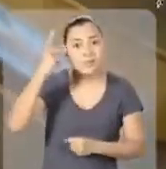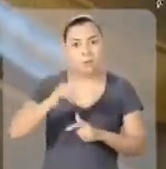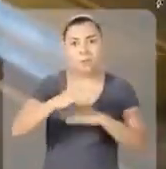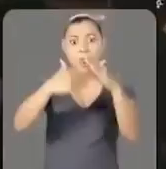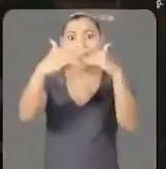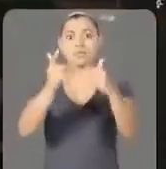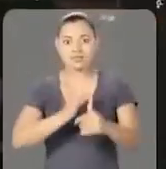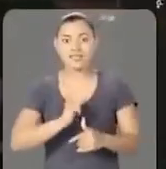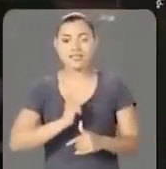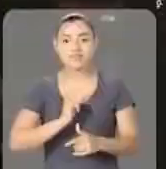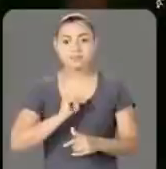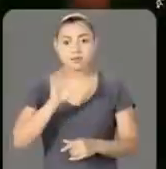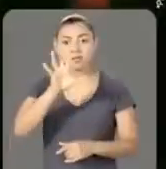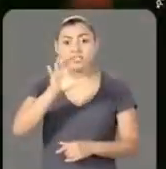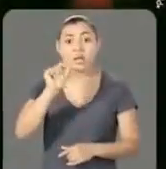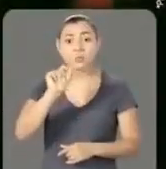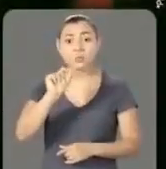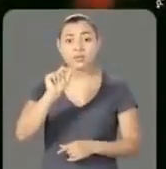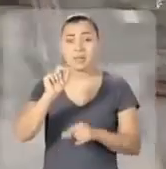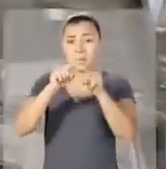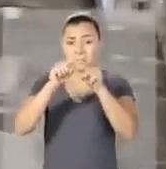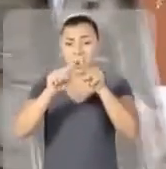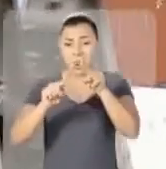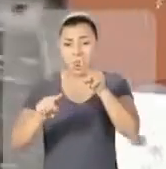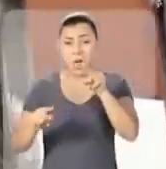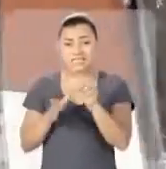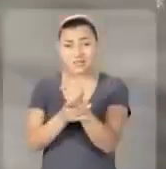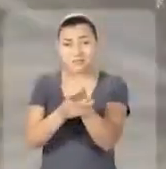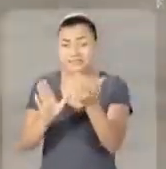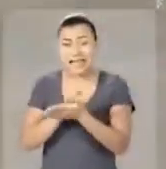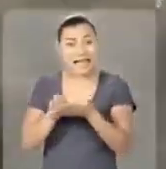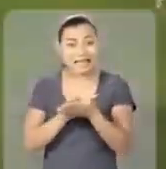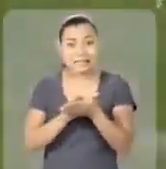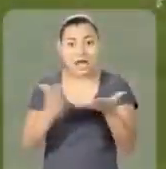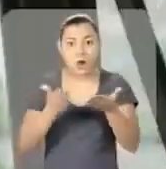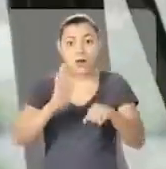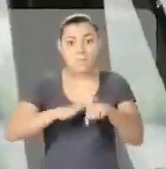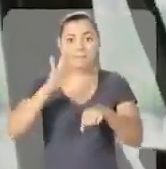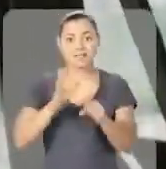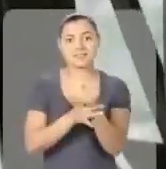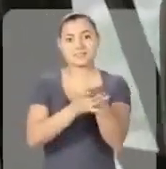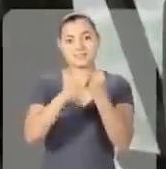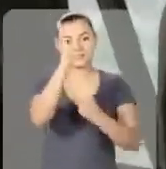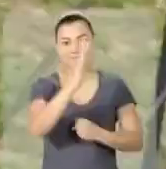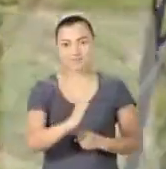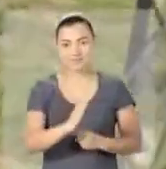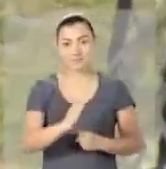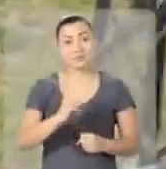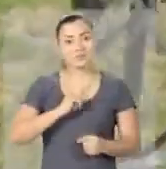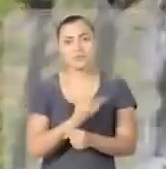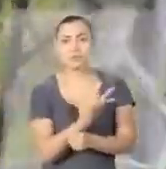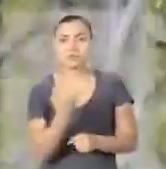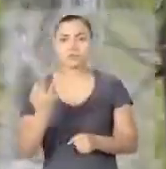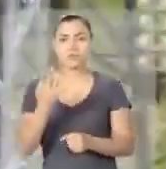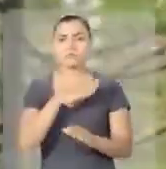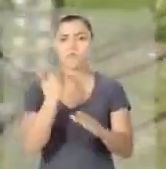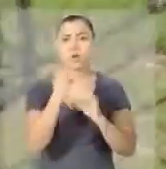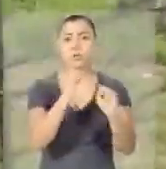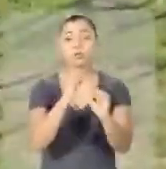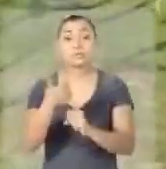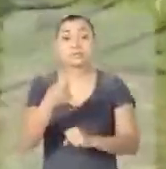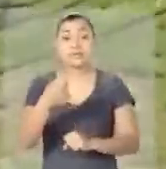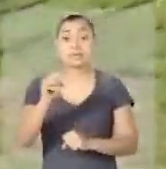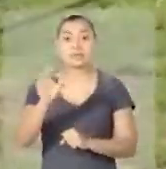São Paulo fez grandes avanços. O estado que era o penúltimo no ranking da segurança, hoje é o mais seguro do país. O número